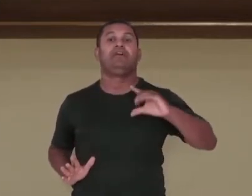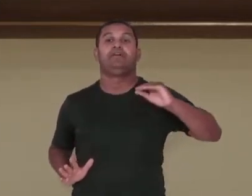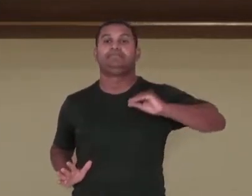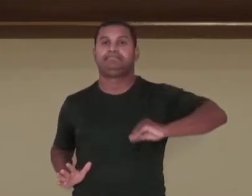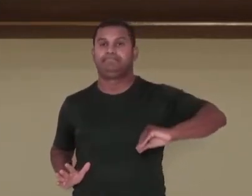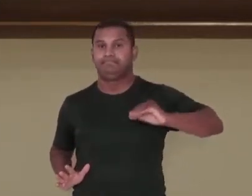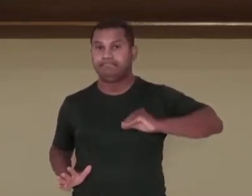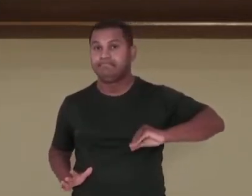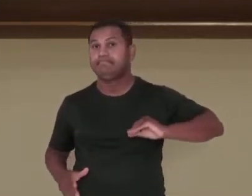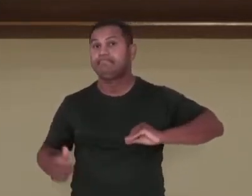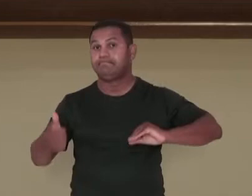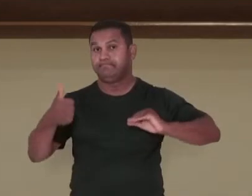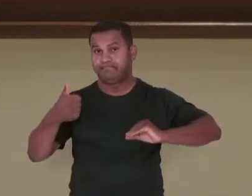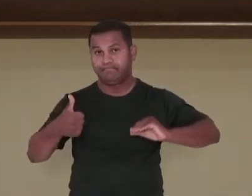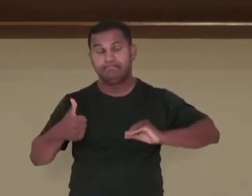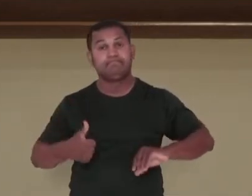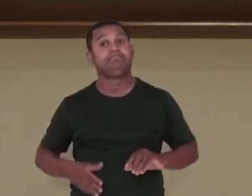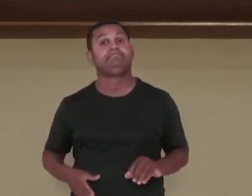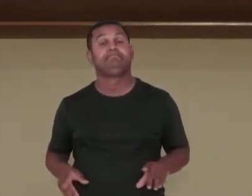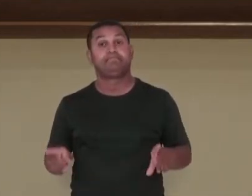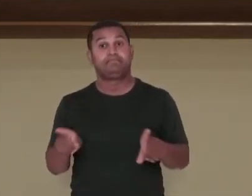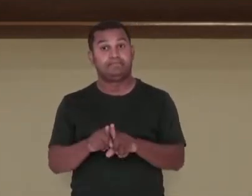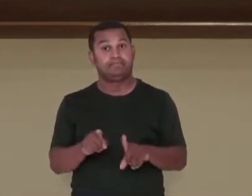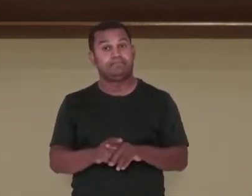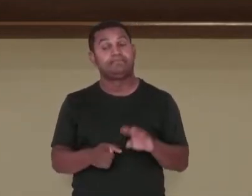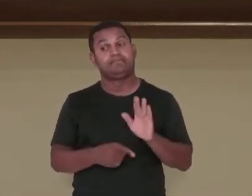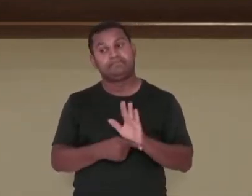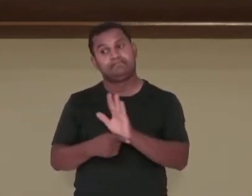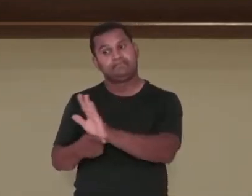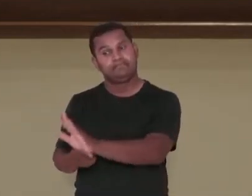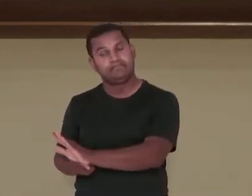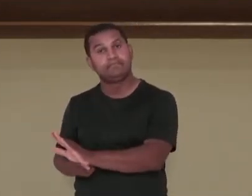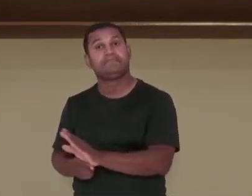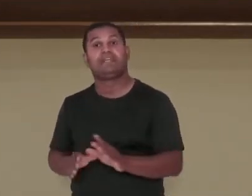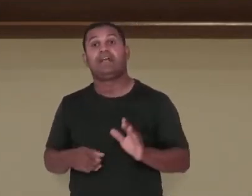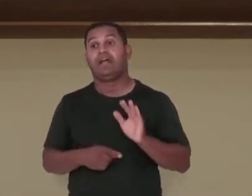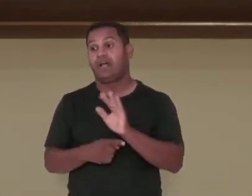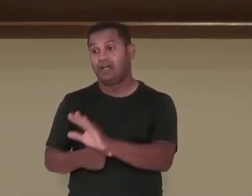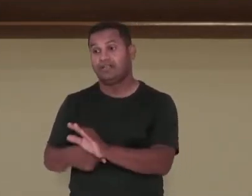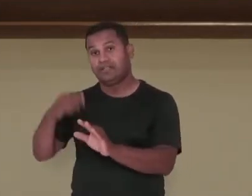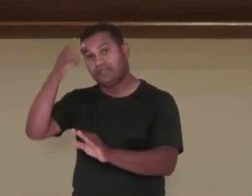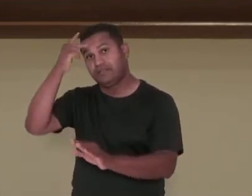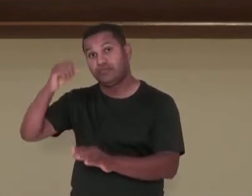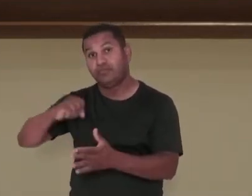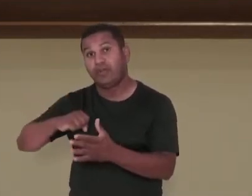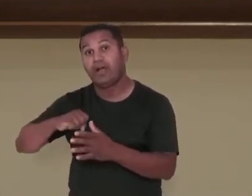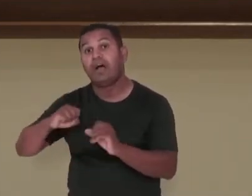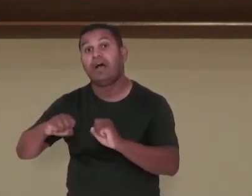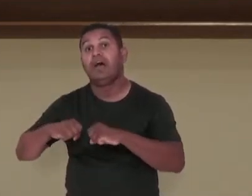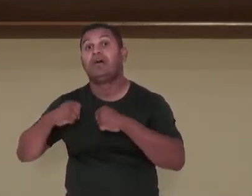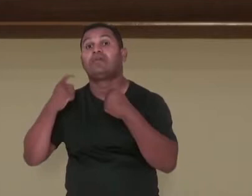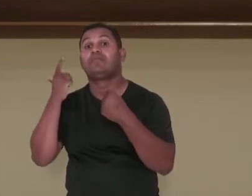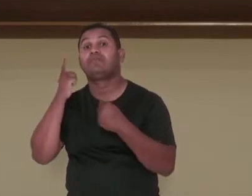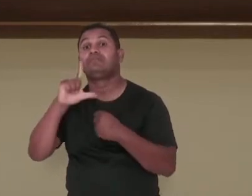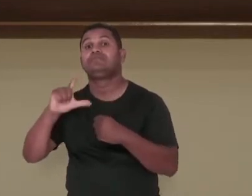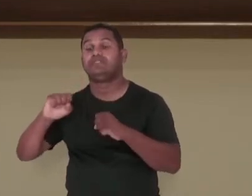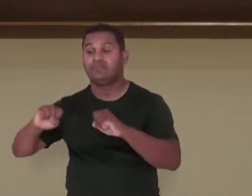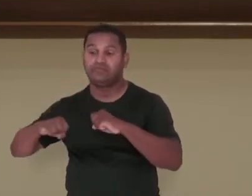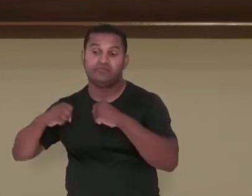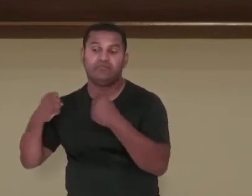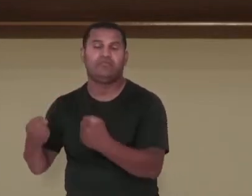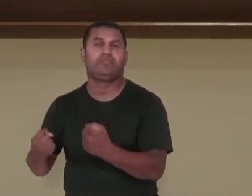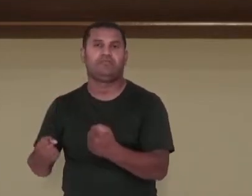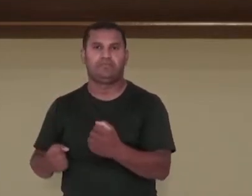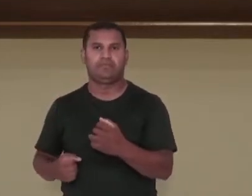conquista ou uma destruição, que é o caso daí do ideal anarquista, né, com relação ao Estado, à